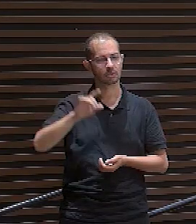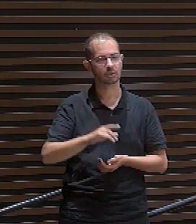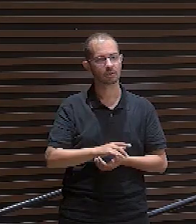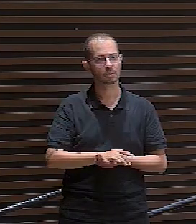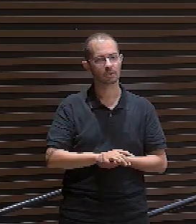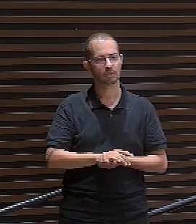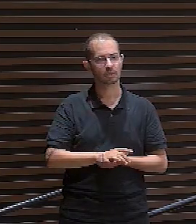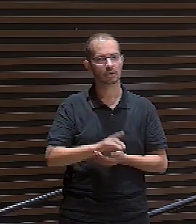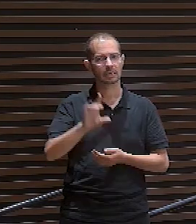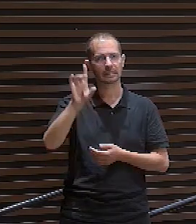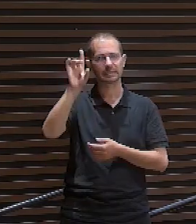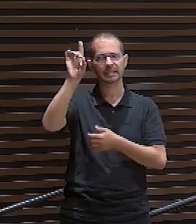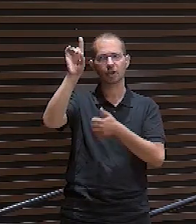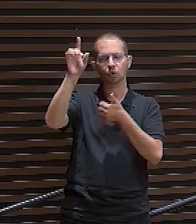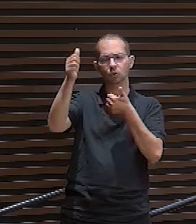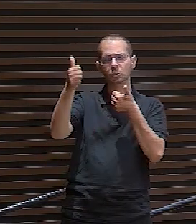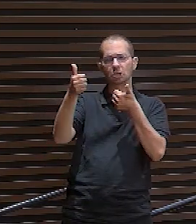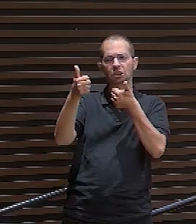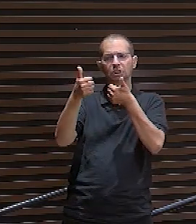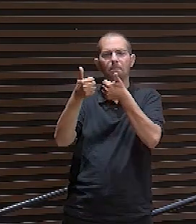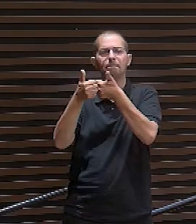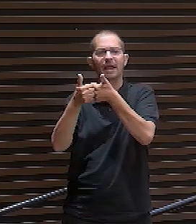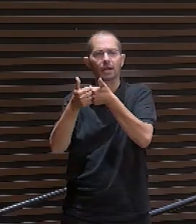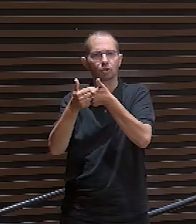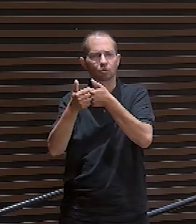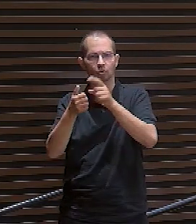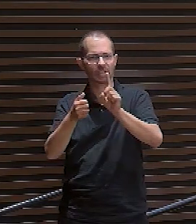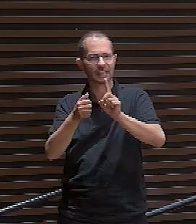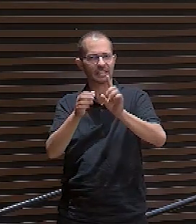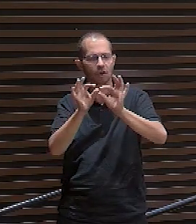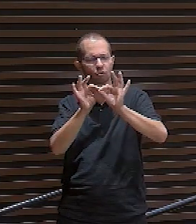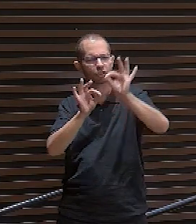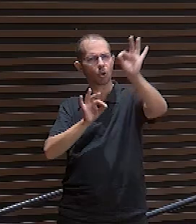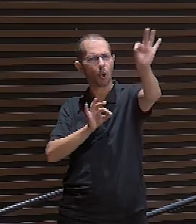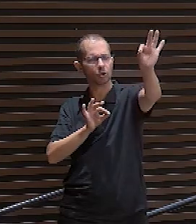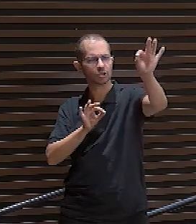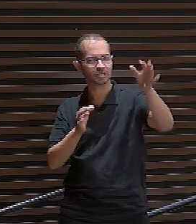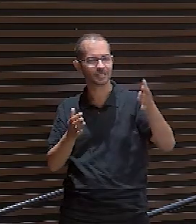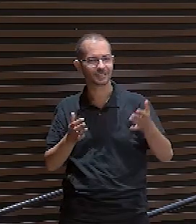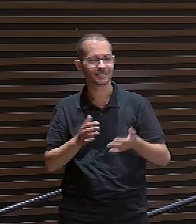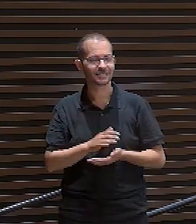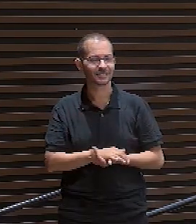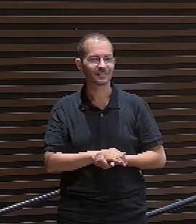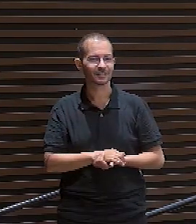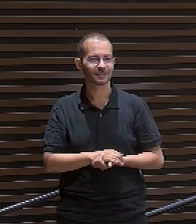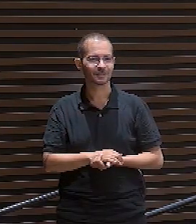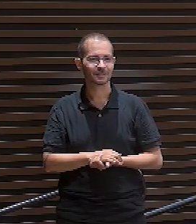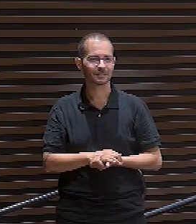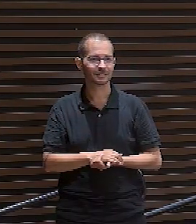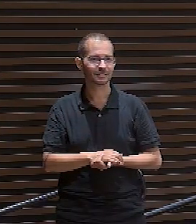Deus é de perto e não de longe. Como é que é a música?